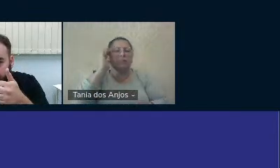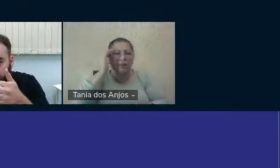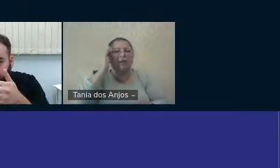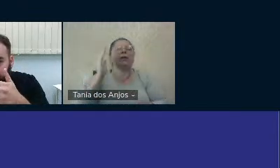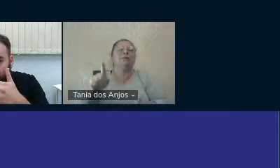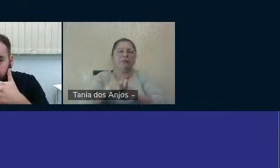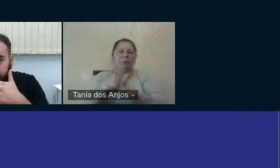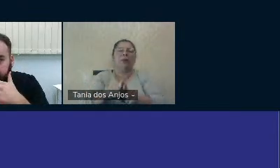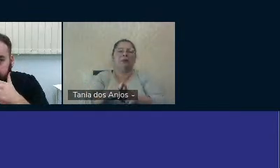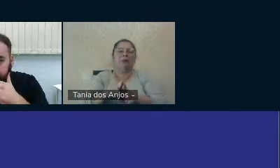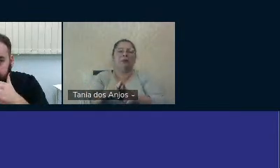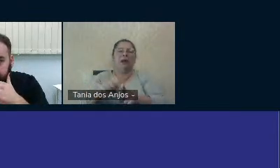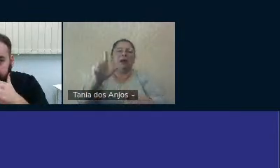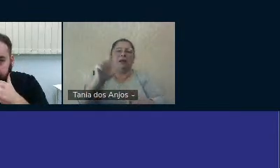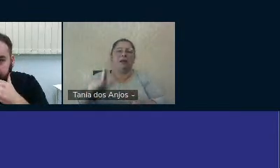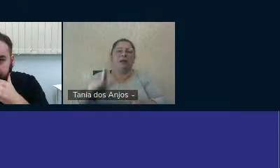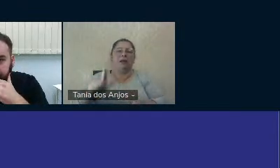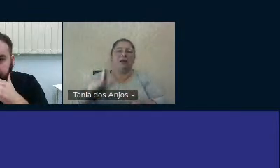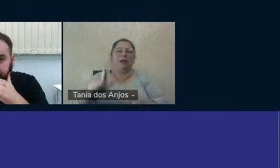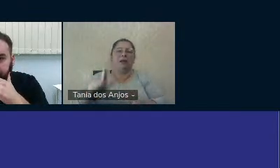Agora o Renan.